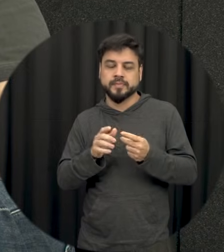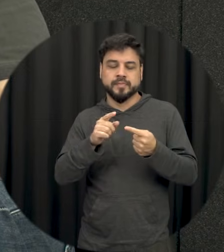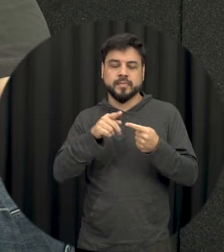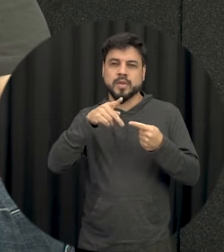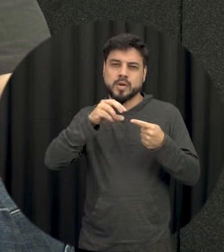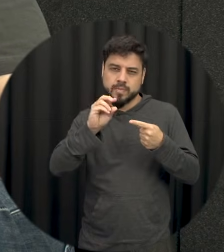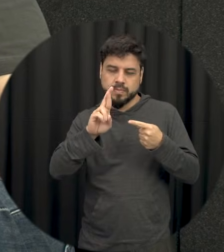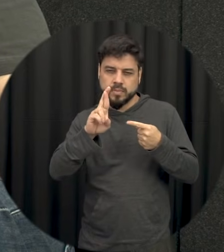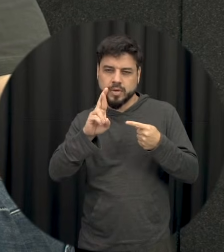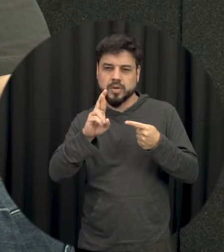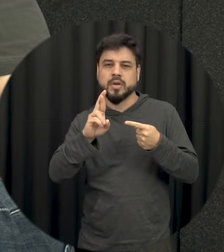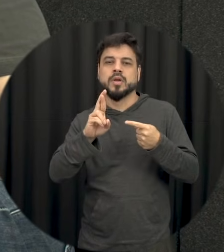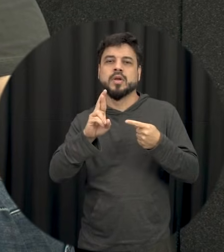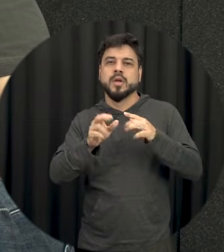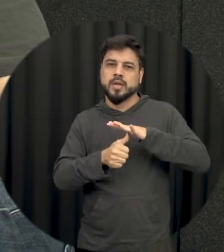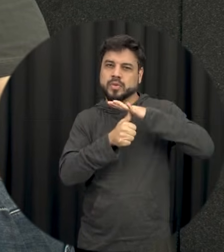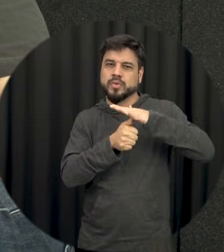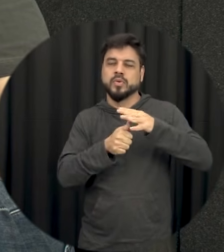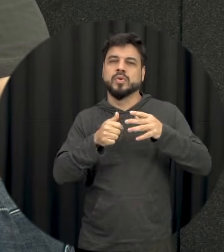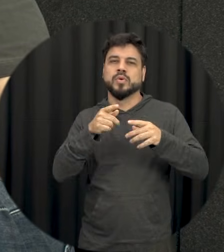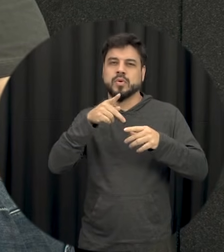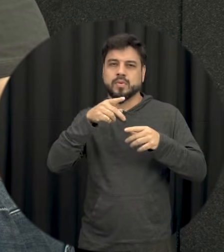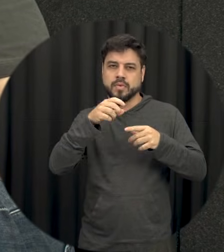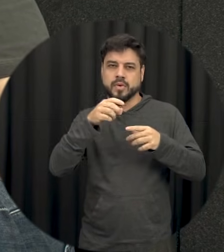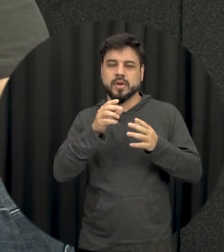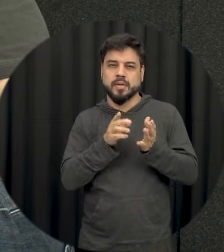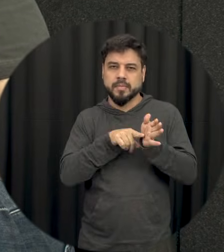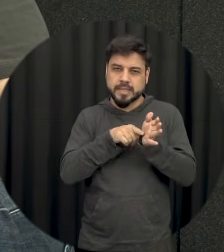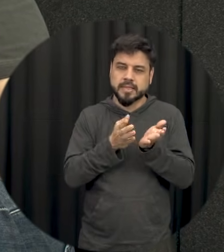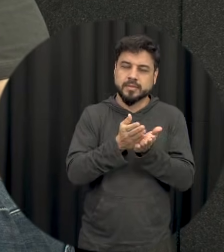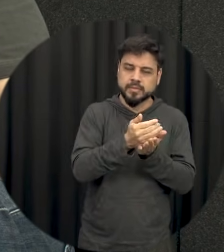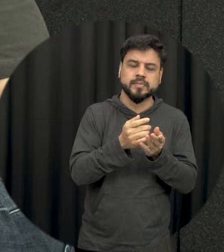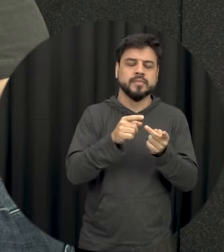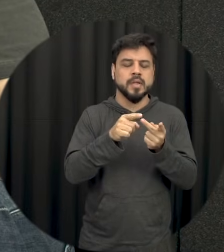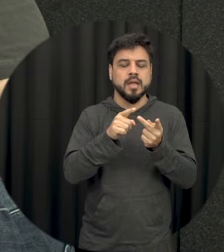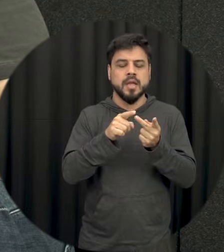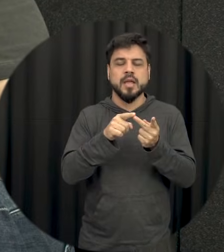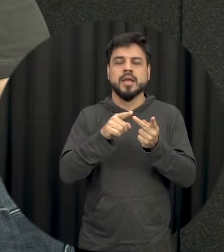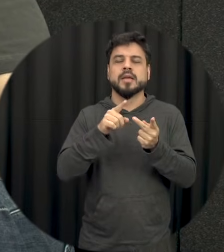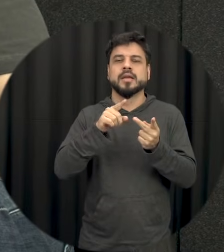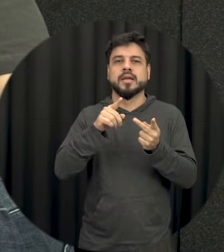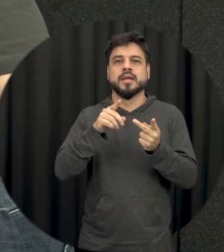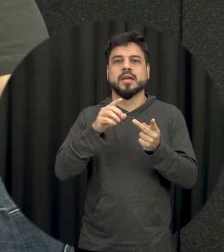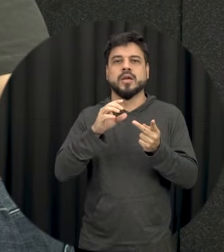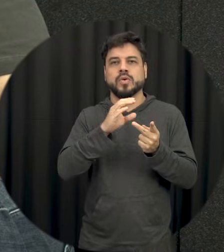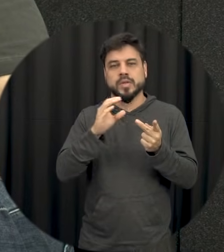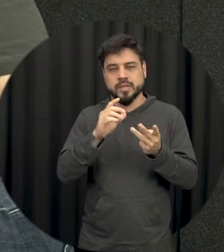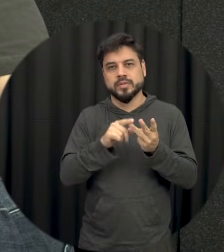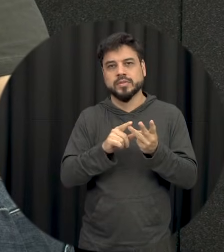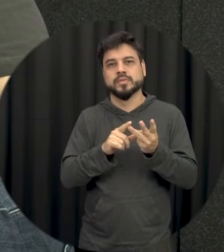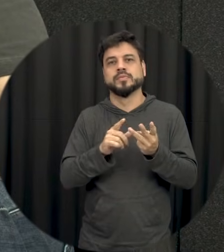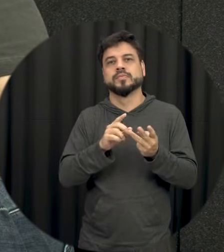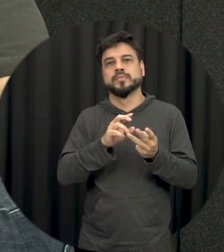Pós-Graduação, a coordenação do curso de pós-graduação e a coordenação da editora da Unila. Fora aqueles zilhões